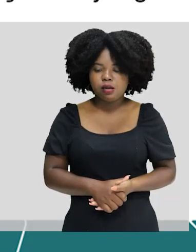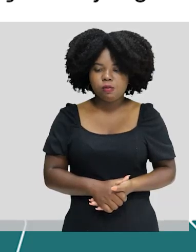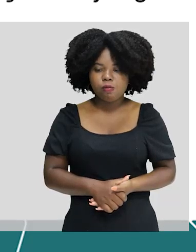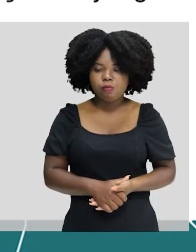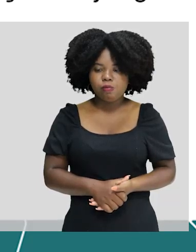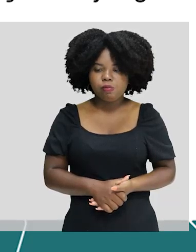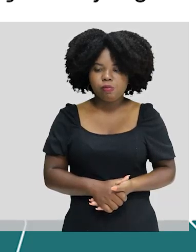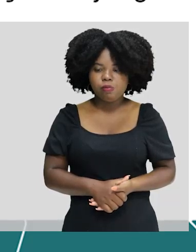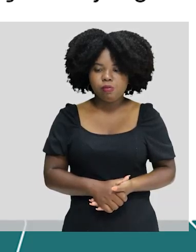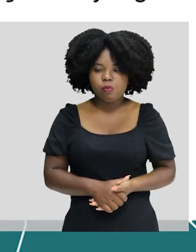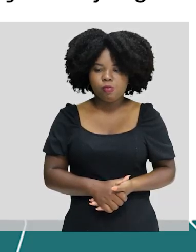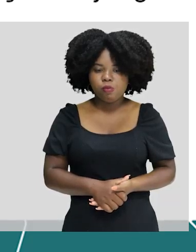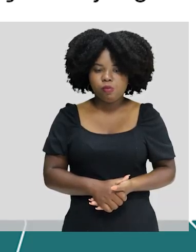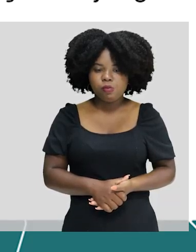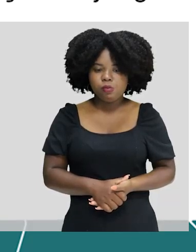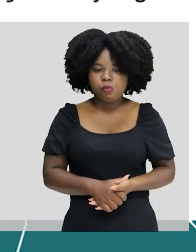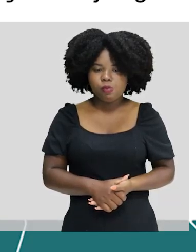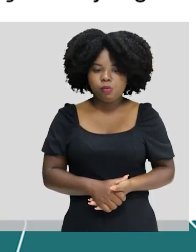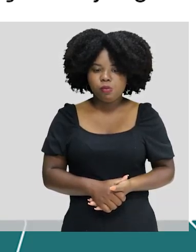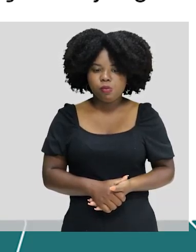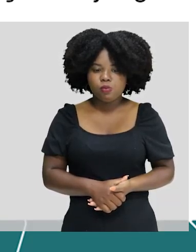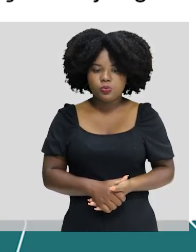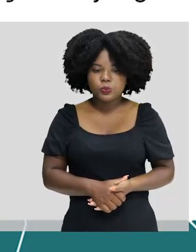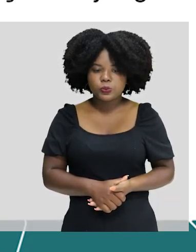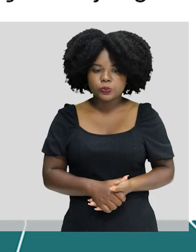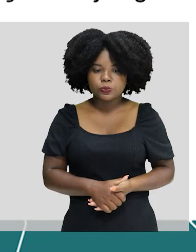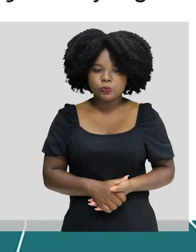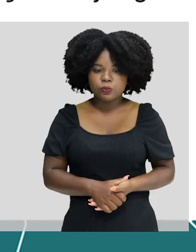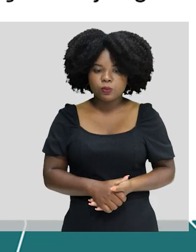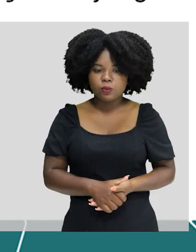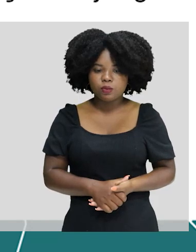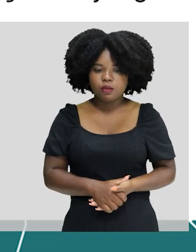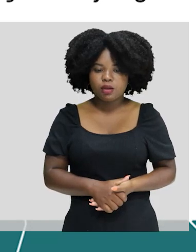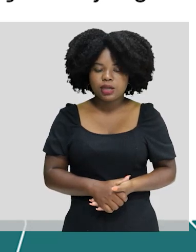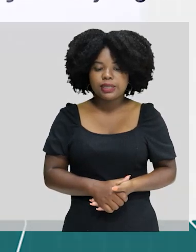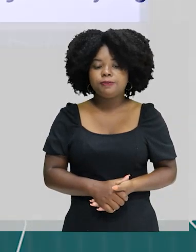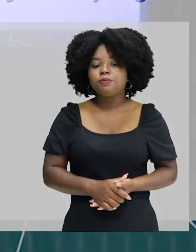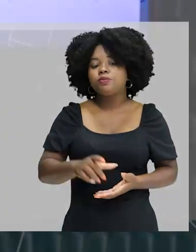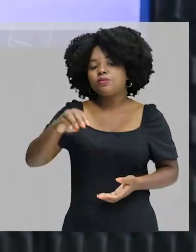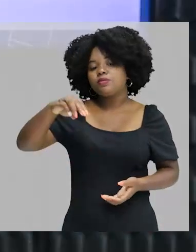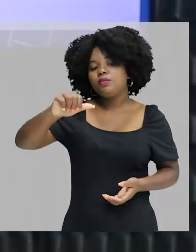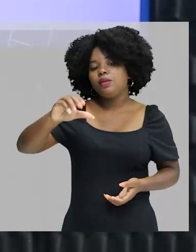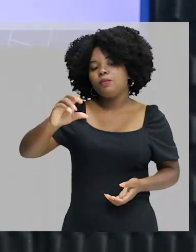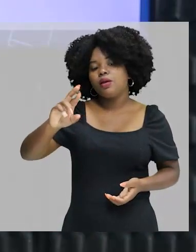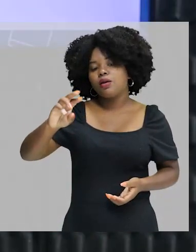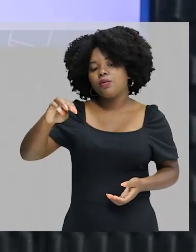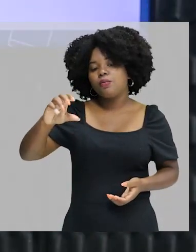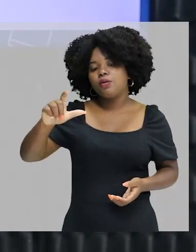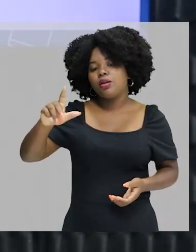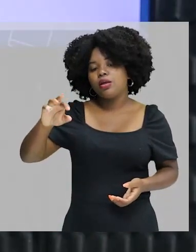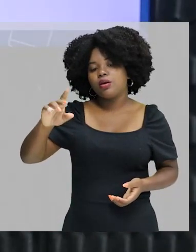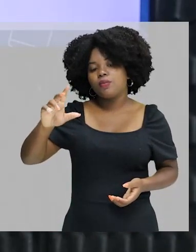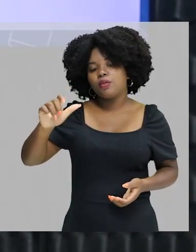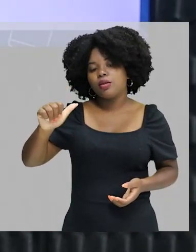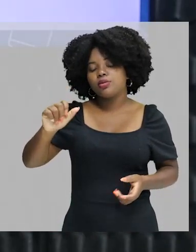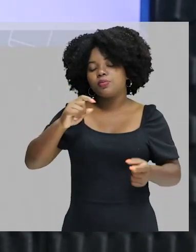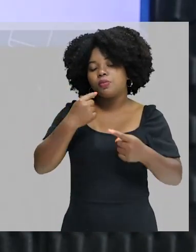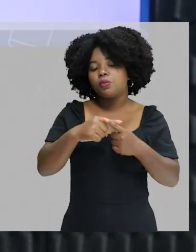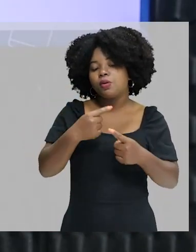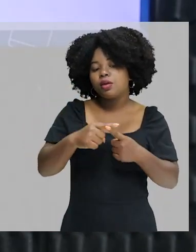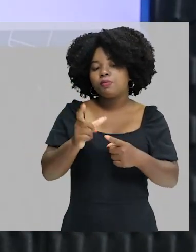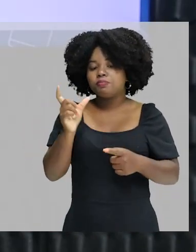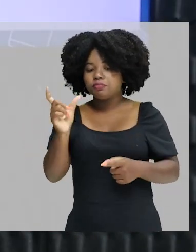meros, partes. Ou seja, são macromoléculas, primeiro tópico aqui, são macromoléculas. Por quê? Por